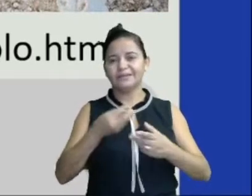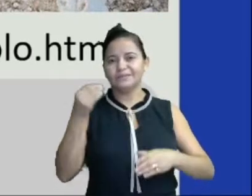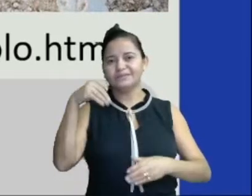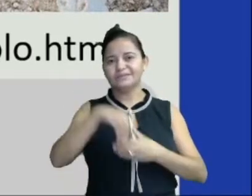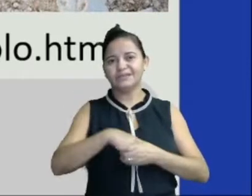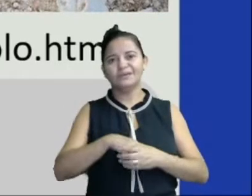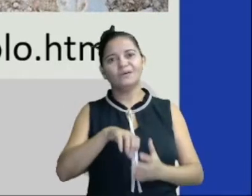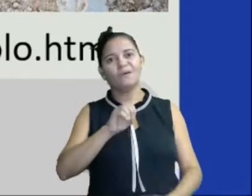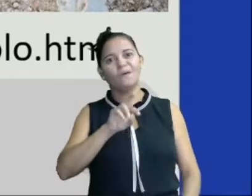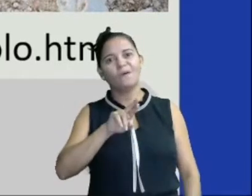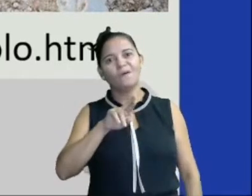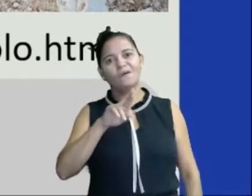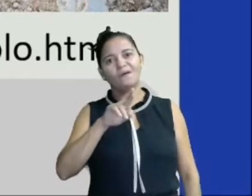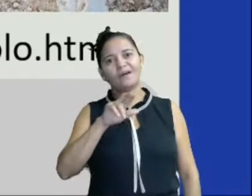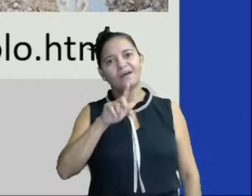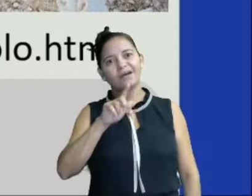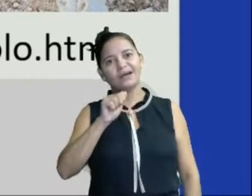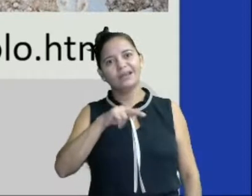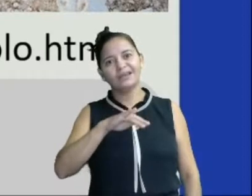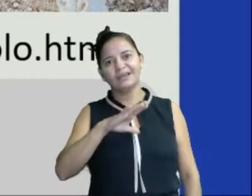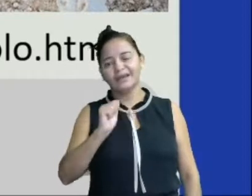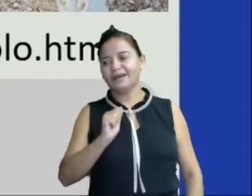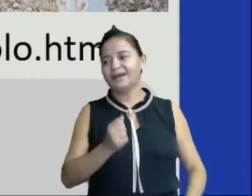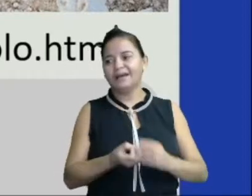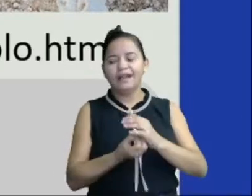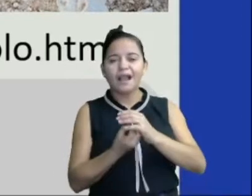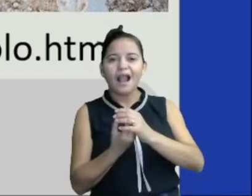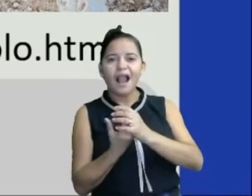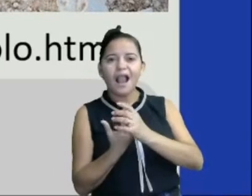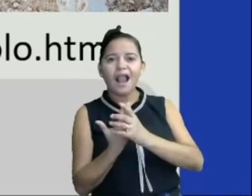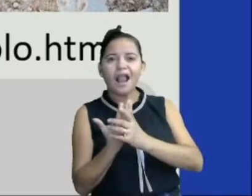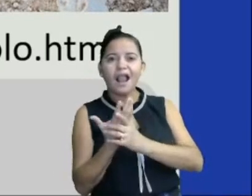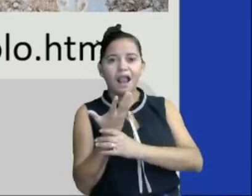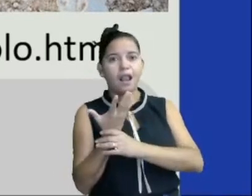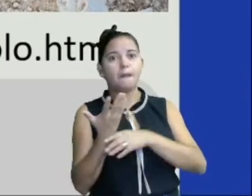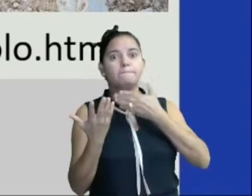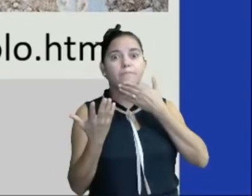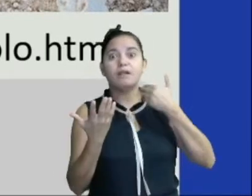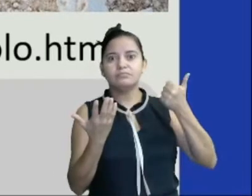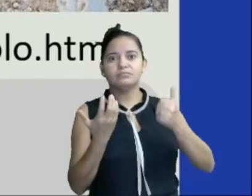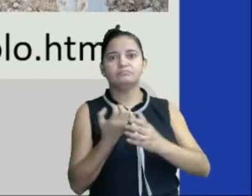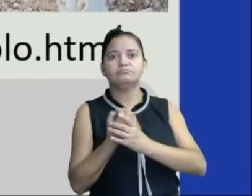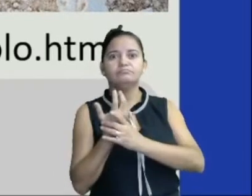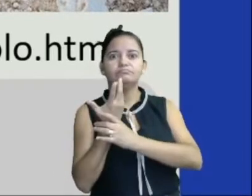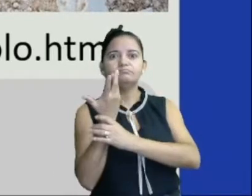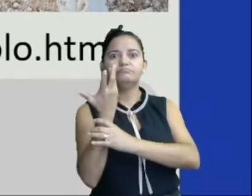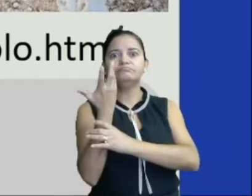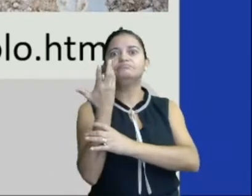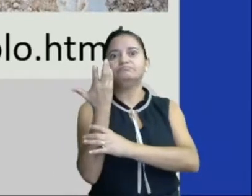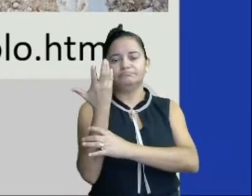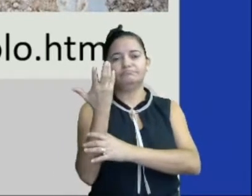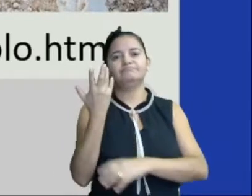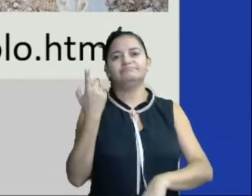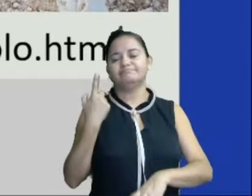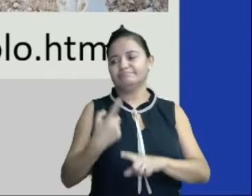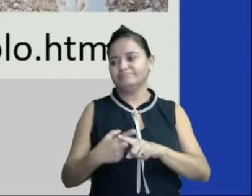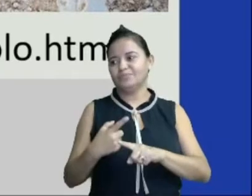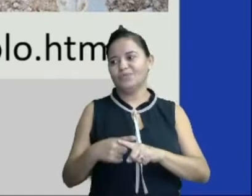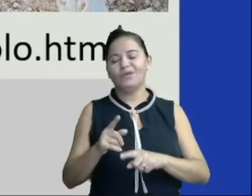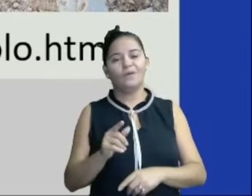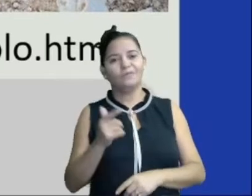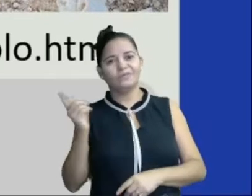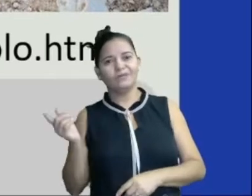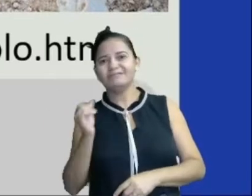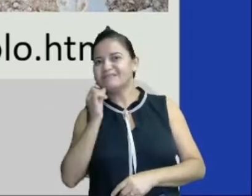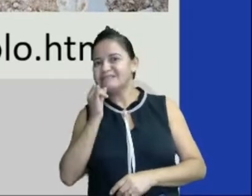tá certo? Portanto, a plantinha ela vai conseguir se desenvolver bem mais nesse tipo de solo do que nesse outro exemplo ao lado, que é